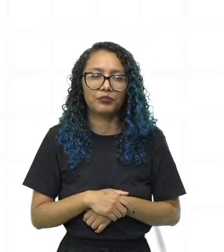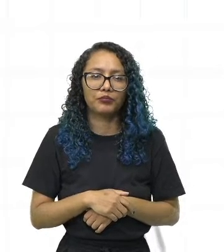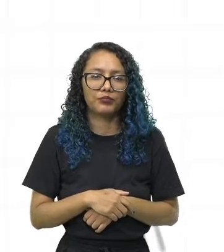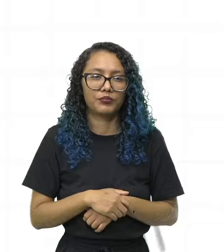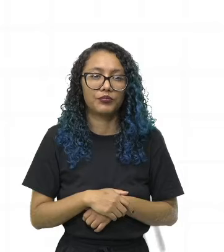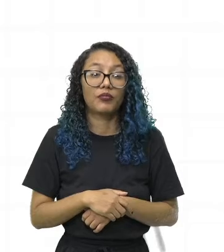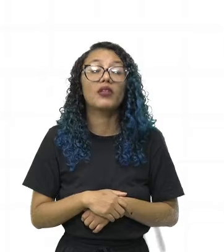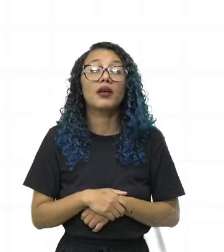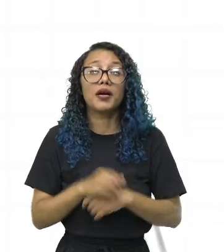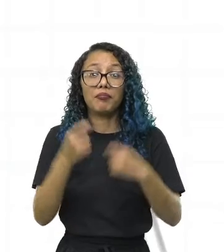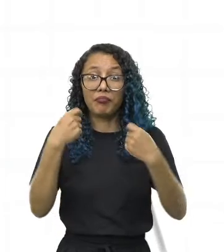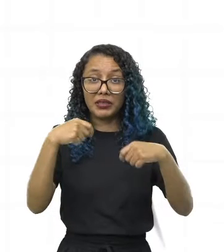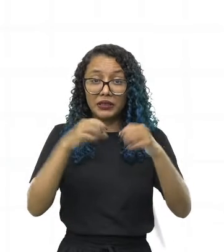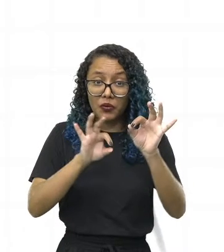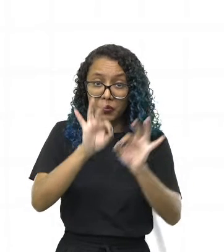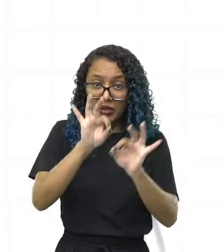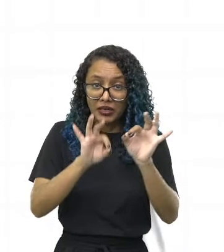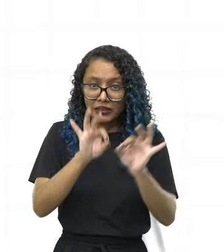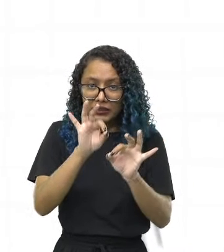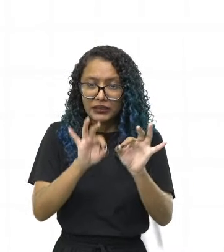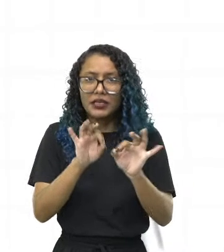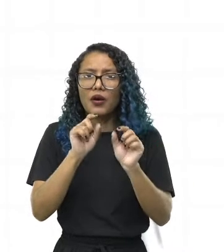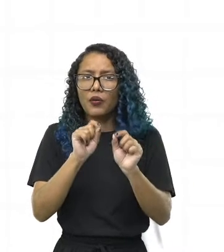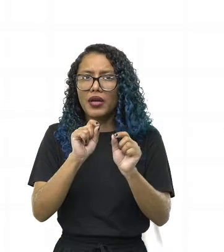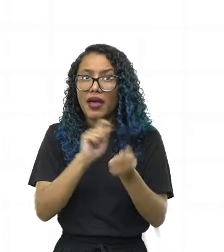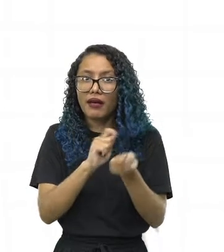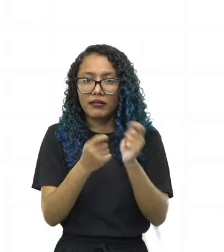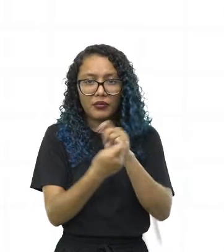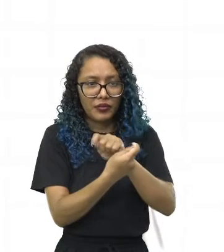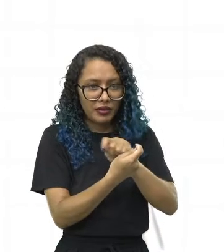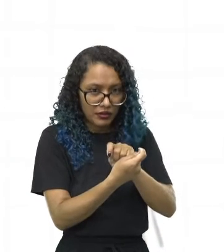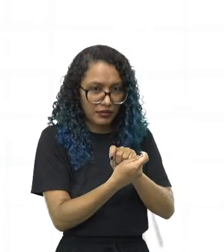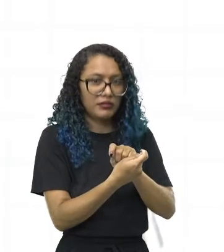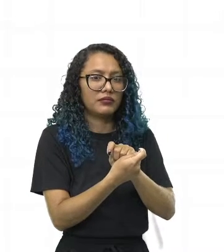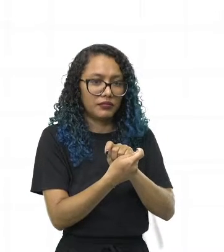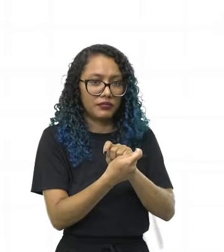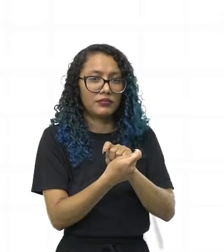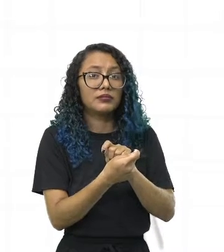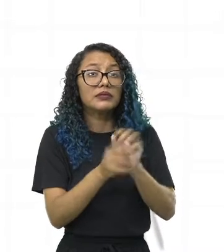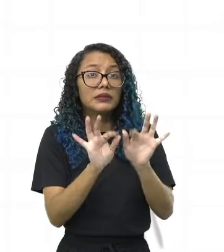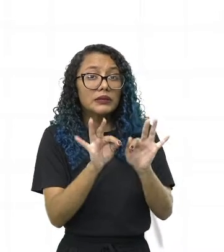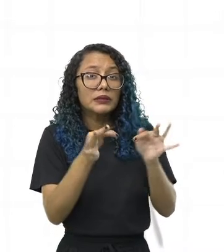conteúdos sejam, de certa forma, traduzidos